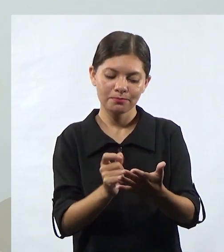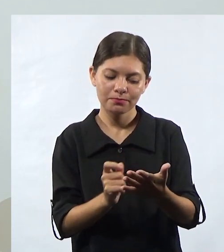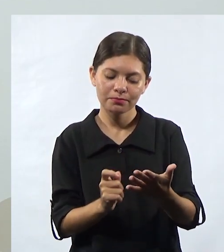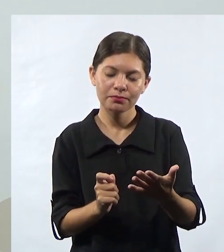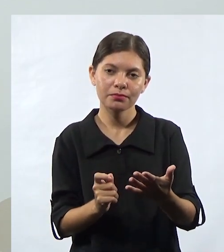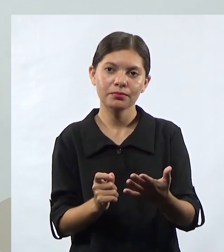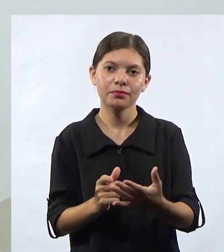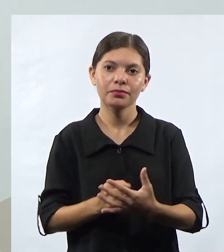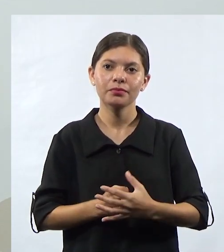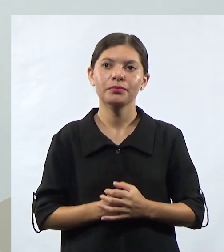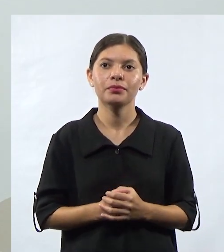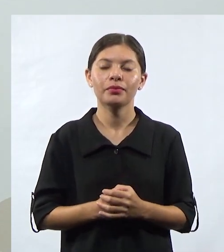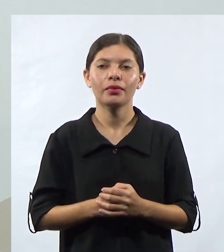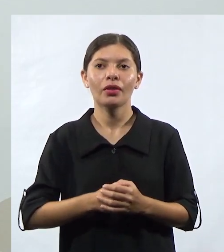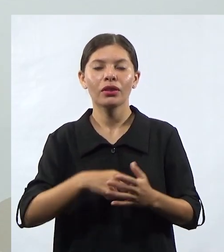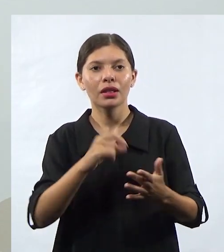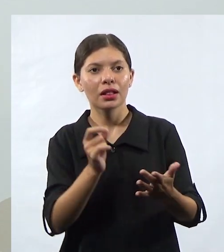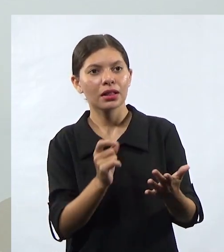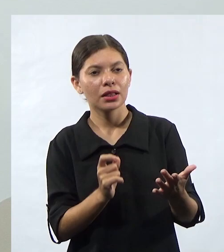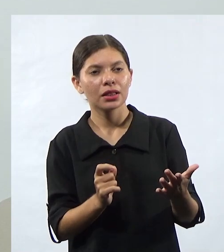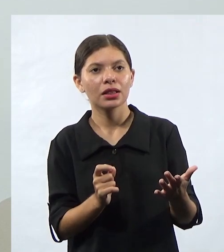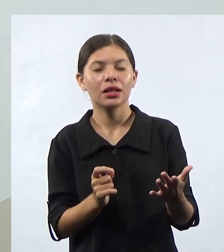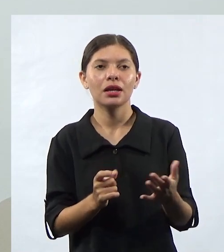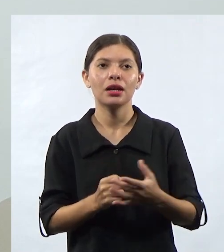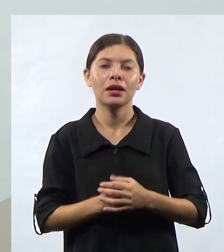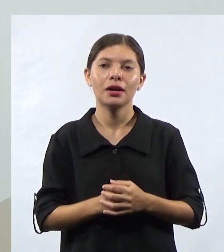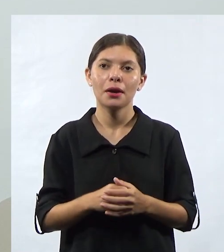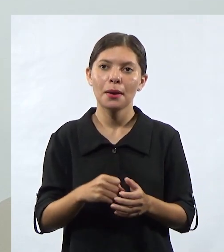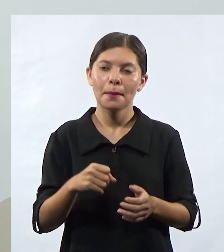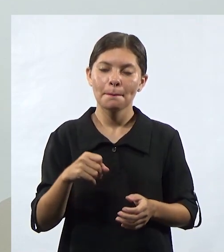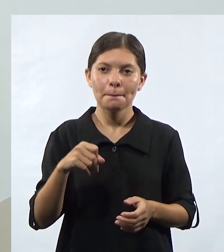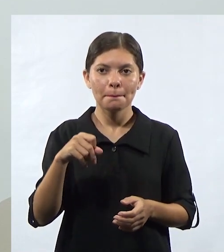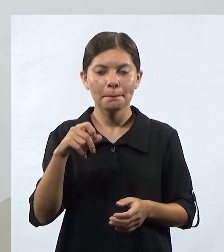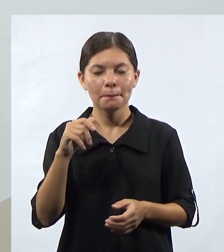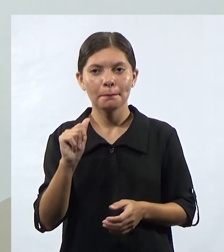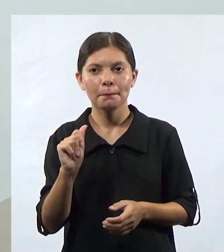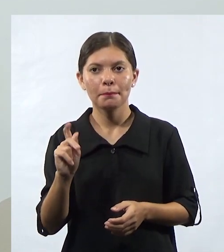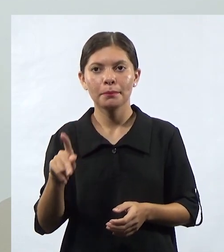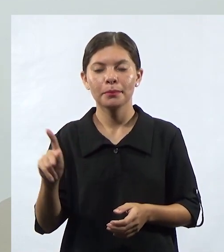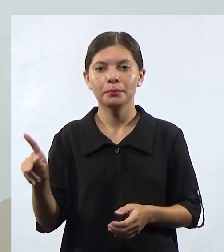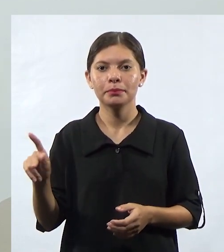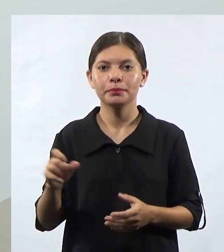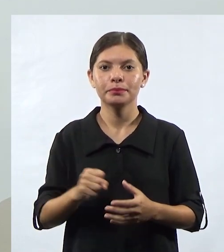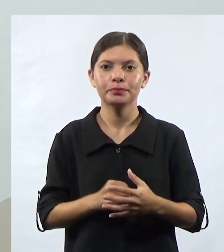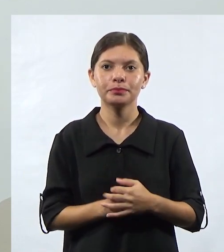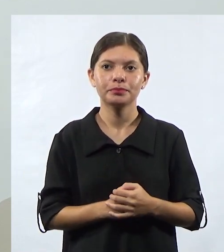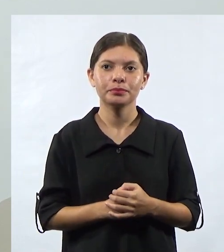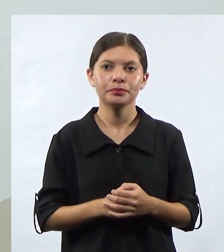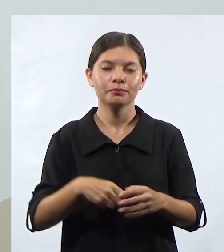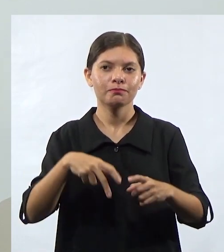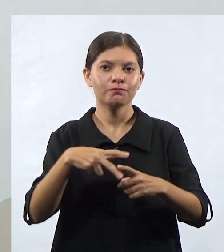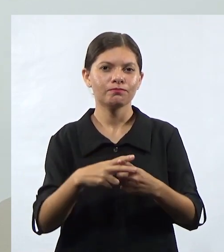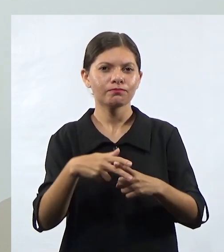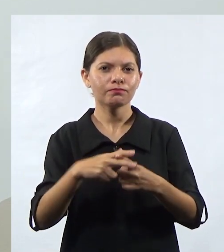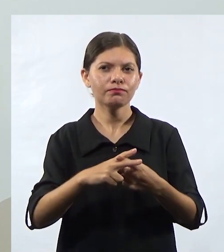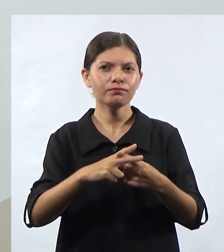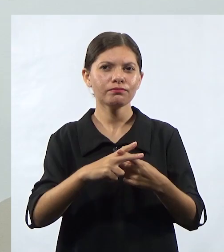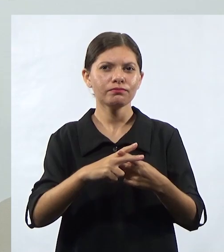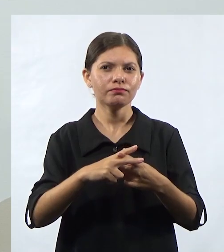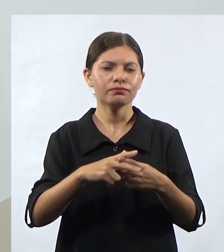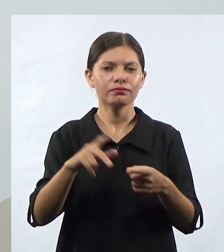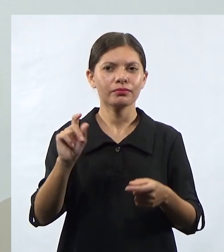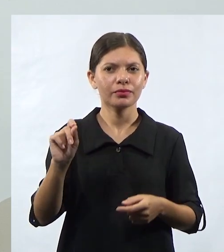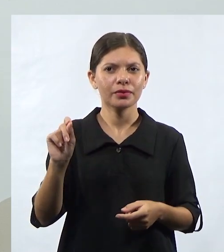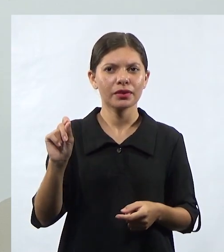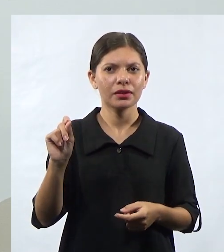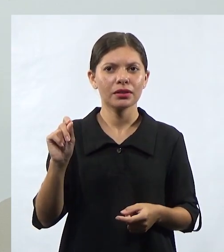anotar. Né? Anotar, lógico, tem programas que fazem a degravação, mas a degravação que eles fazem são